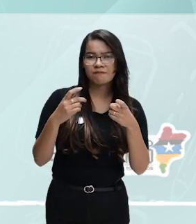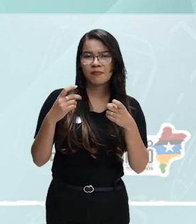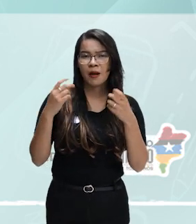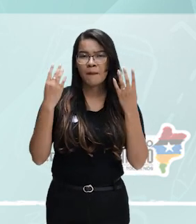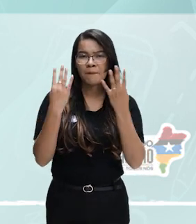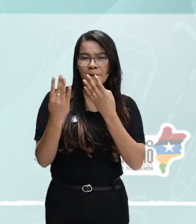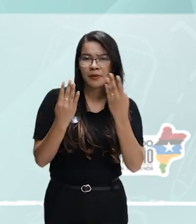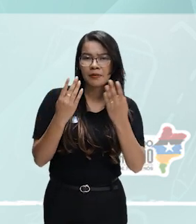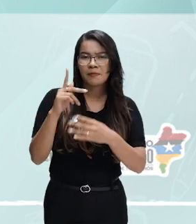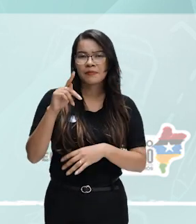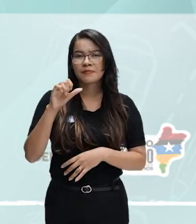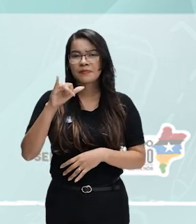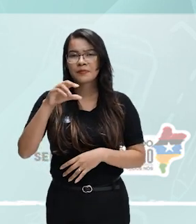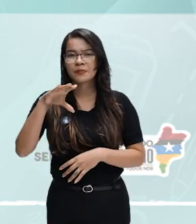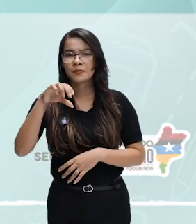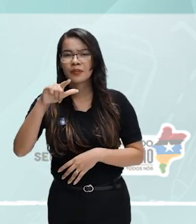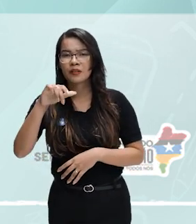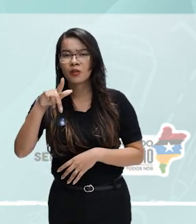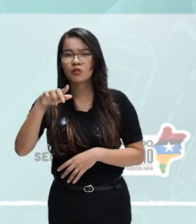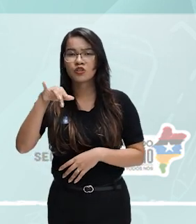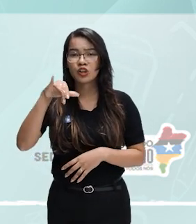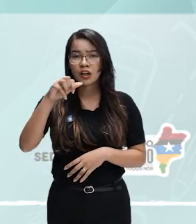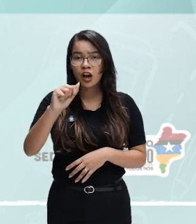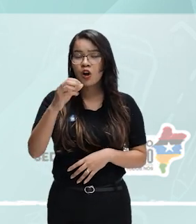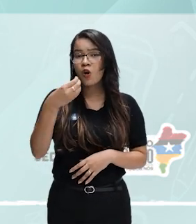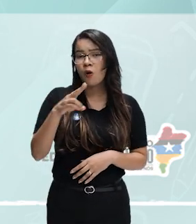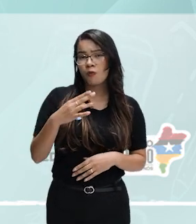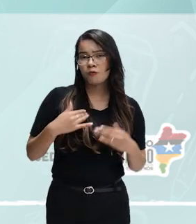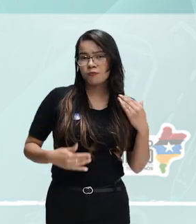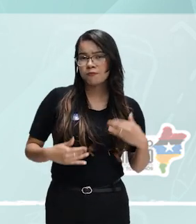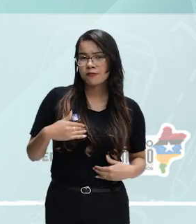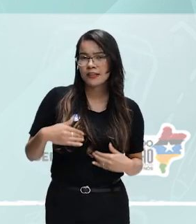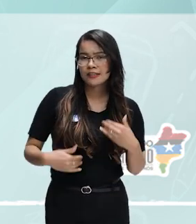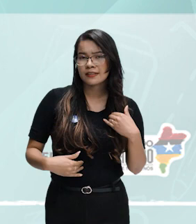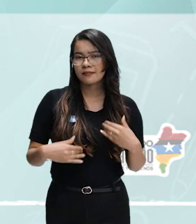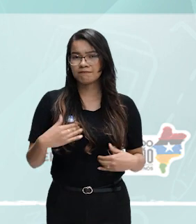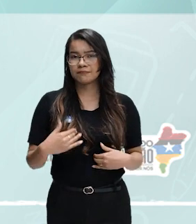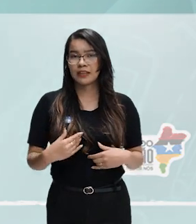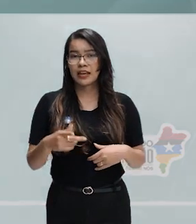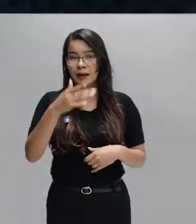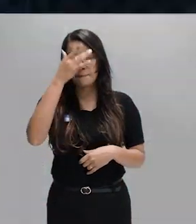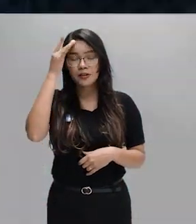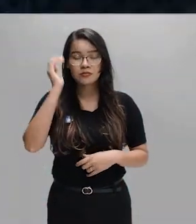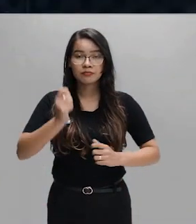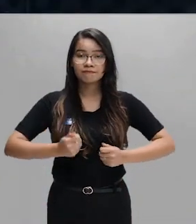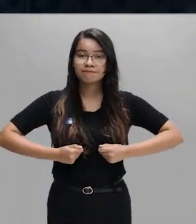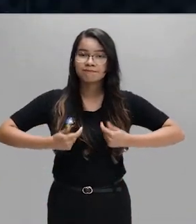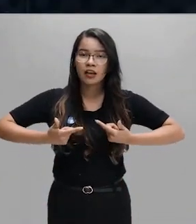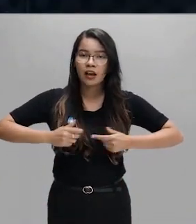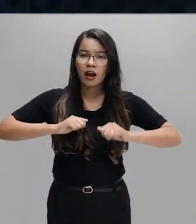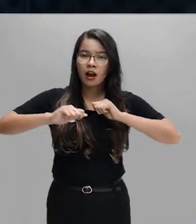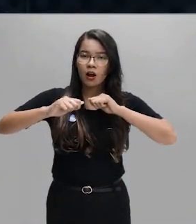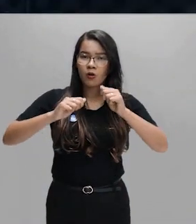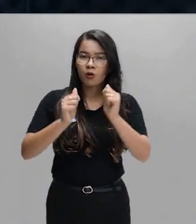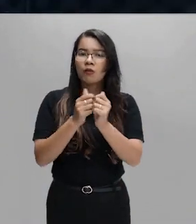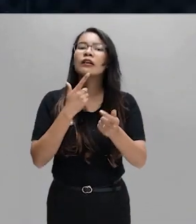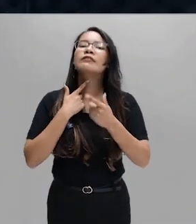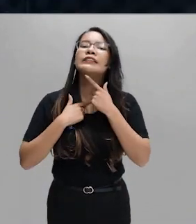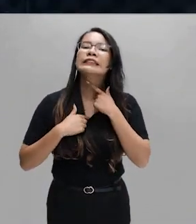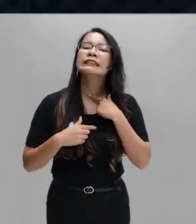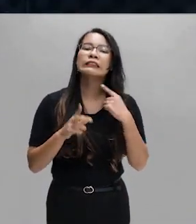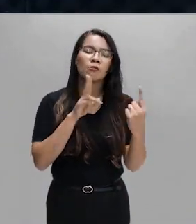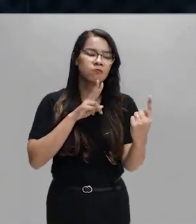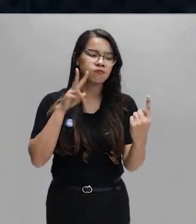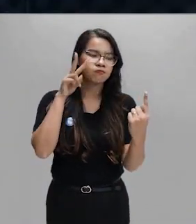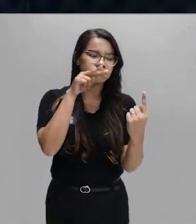faz. Mas a violência se caracteriza como voluntário. É a pessoa que age com a vontade e a intenção